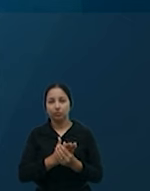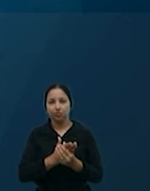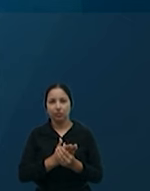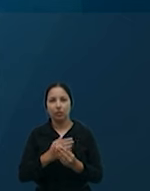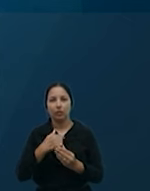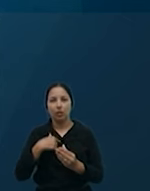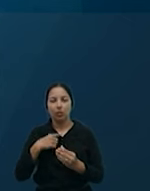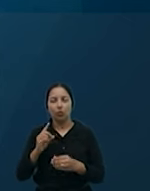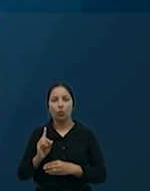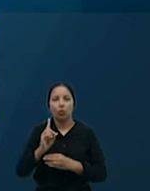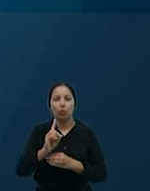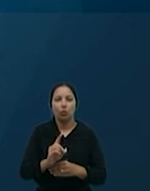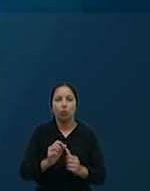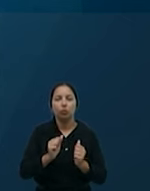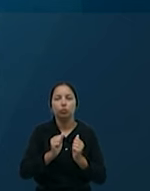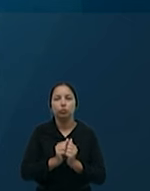nós